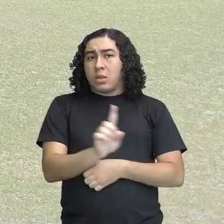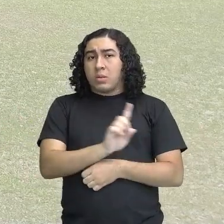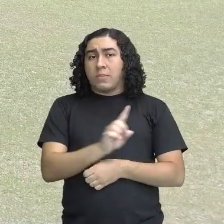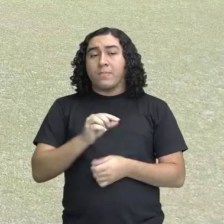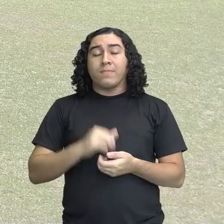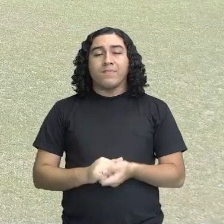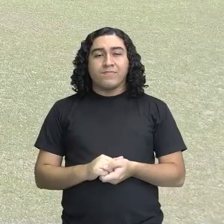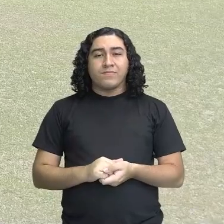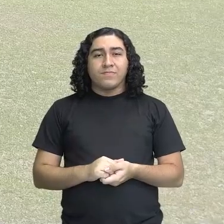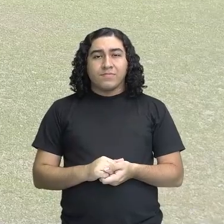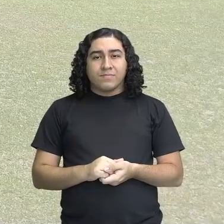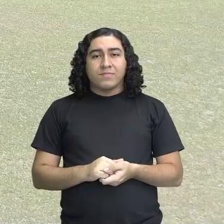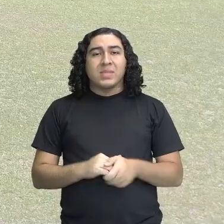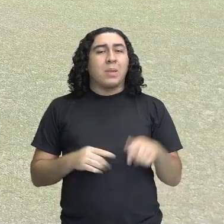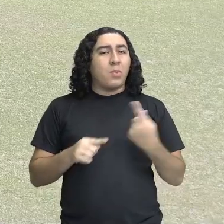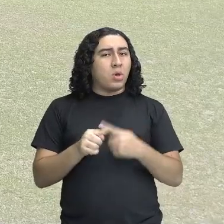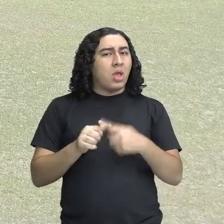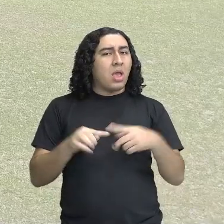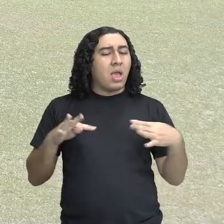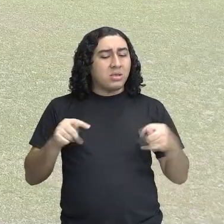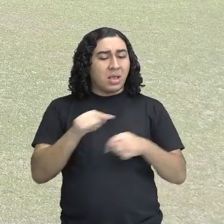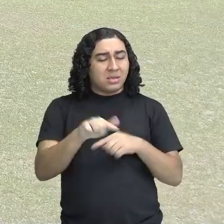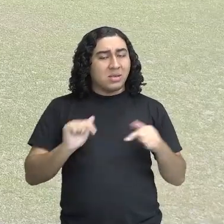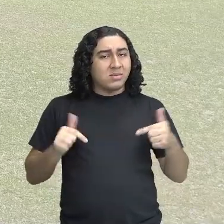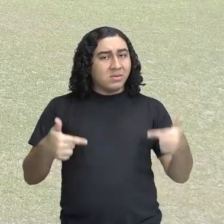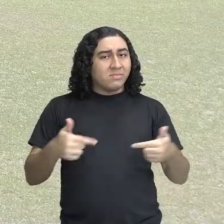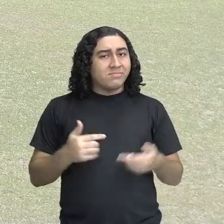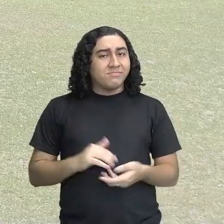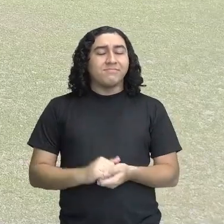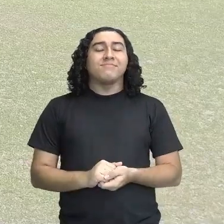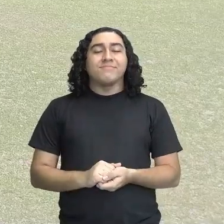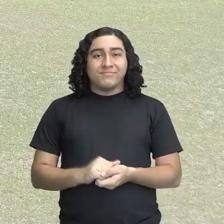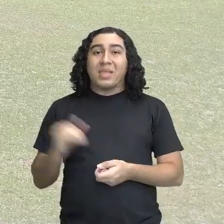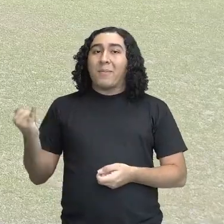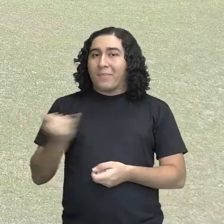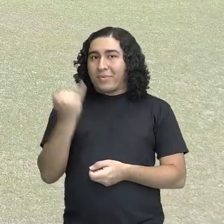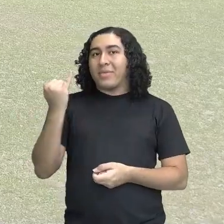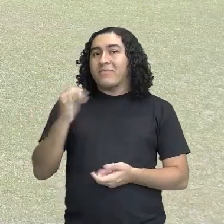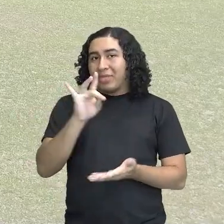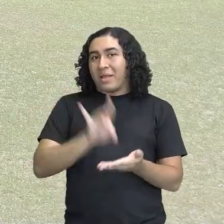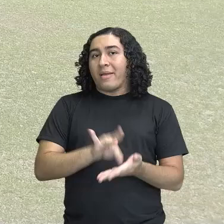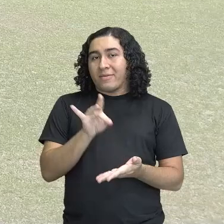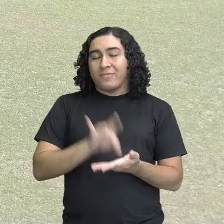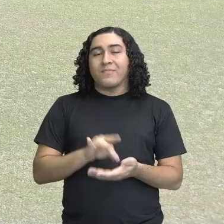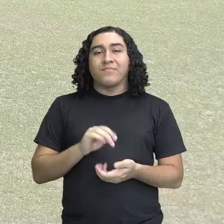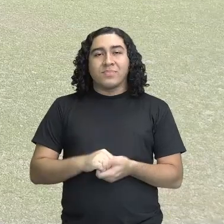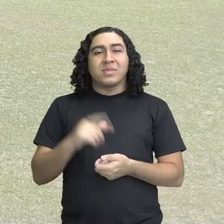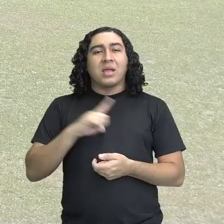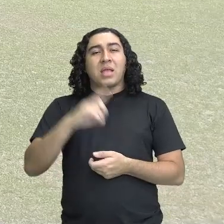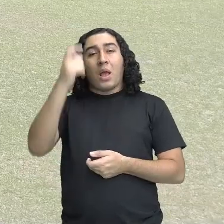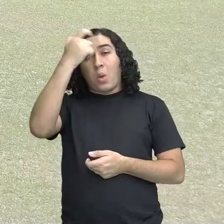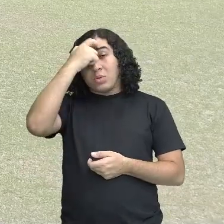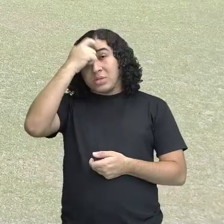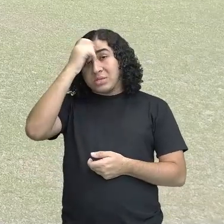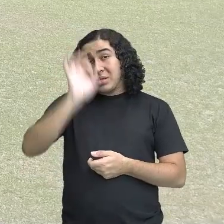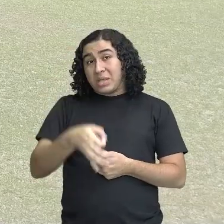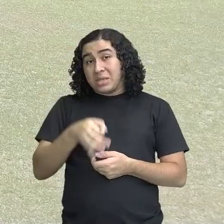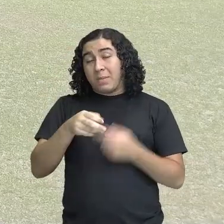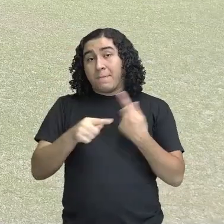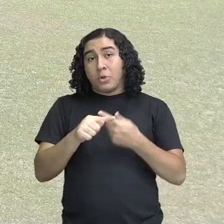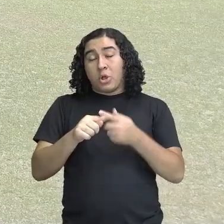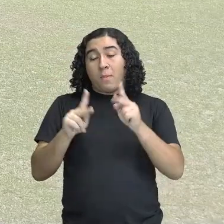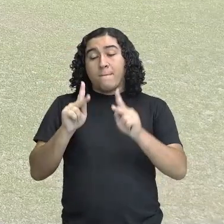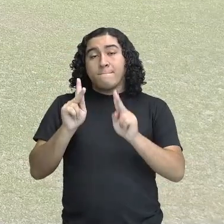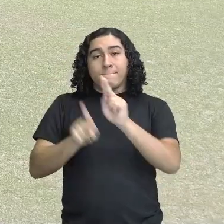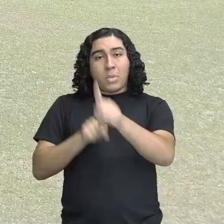Então, para que acabar tudo de uma vez? Né? Isso é muito importante, viu, gente? Sim. É muito importante ter essa consciência. Né? Isso porque os povos indígenas,